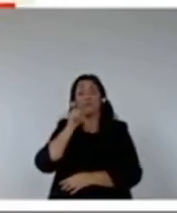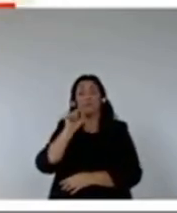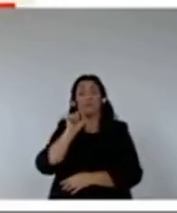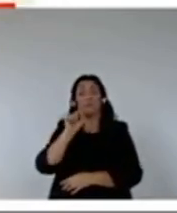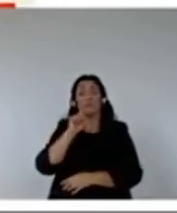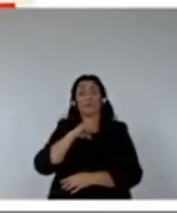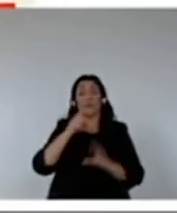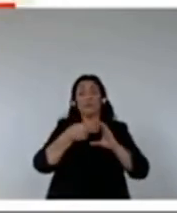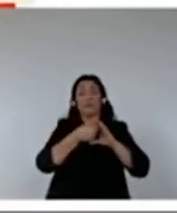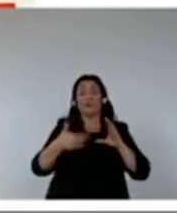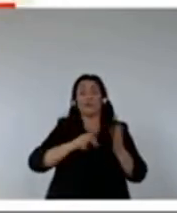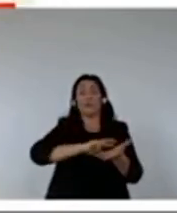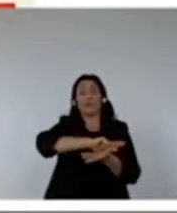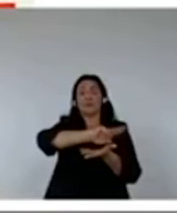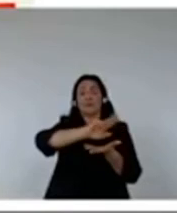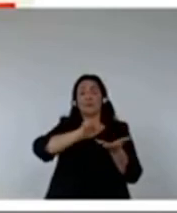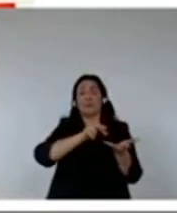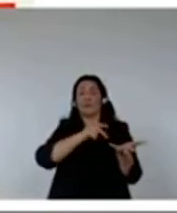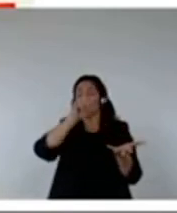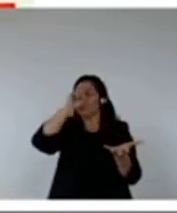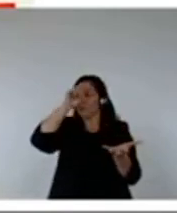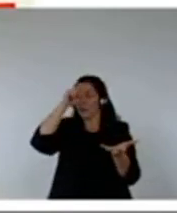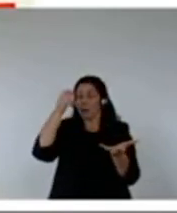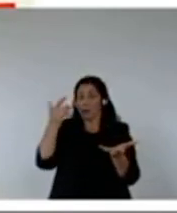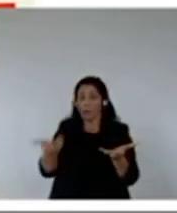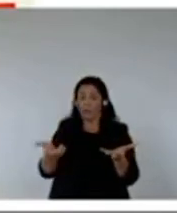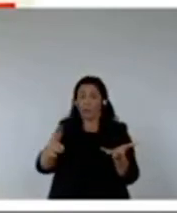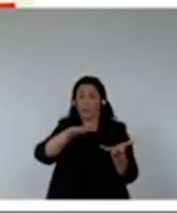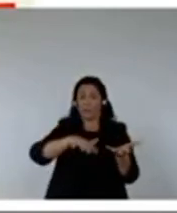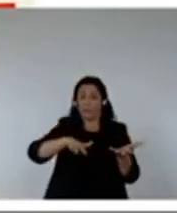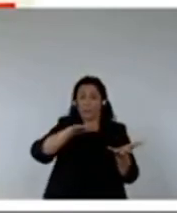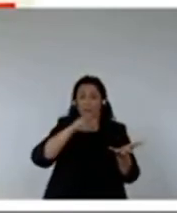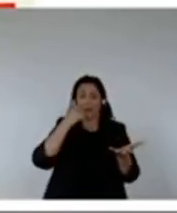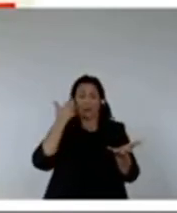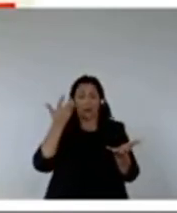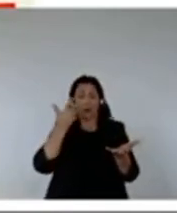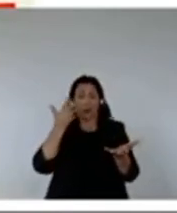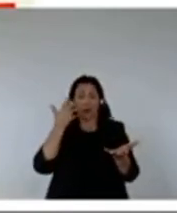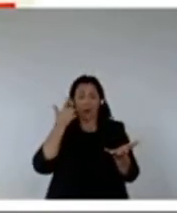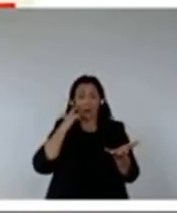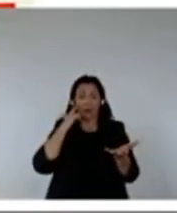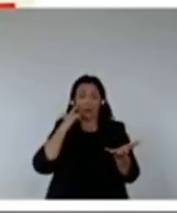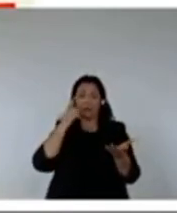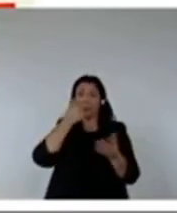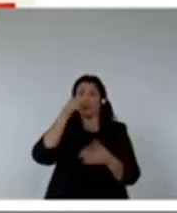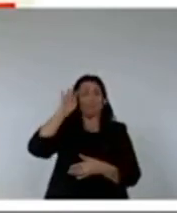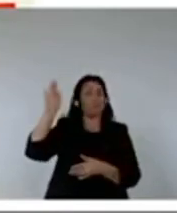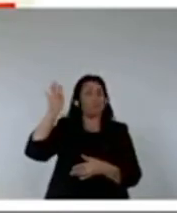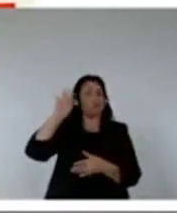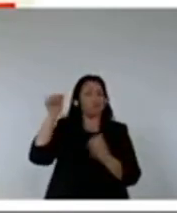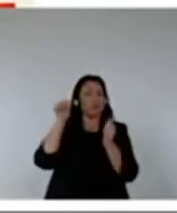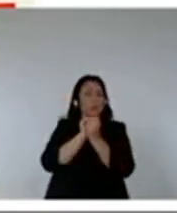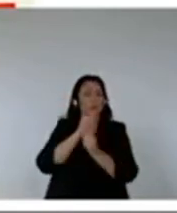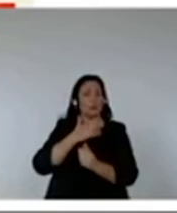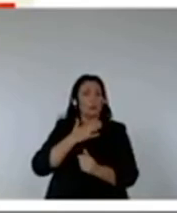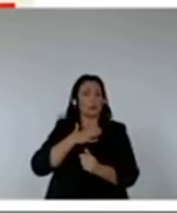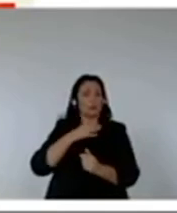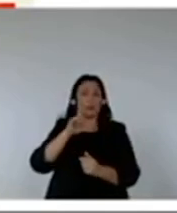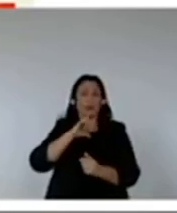classificação clínico-funcional interessante. Eu queria que vocês acompanhassem comigo. Vocês vejam que tem uma linha de